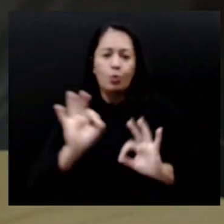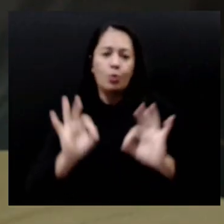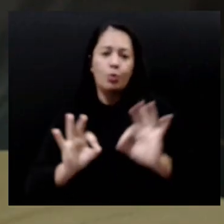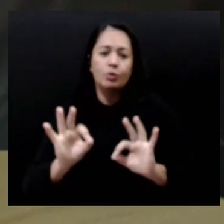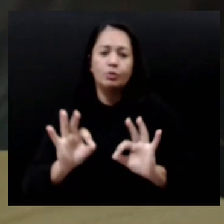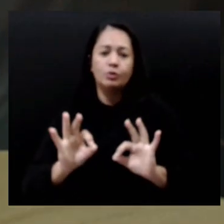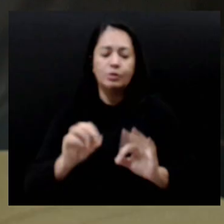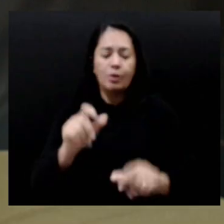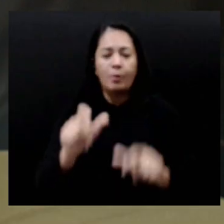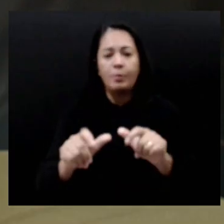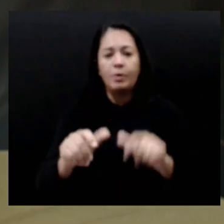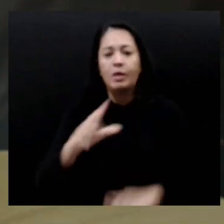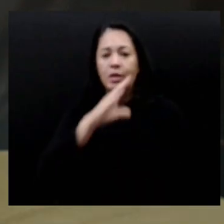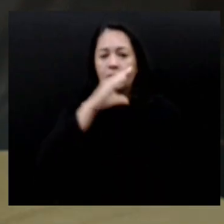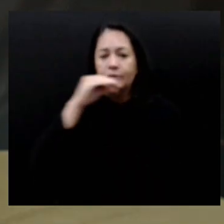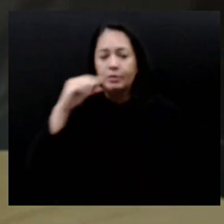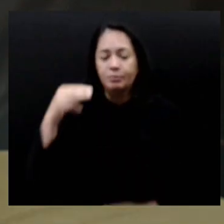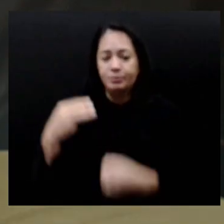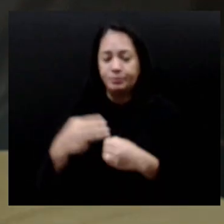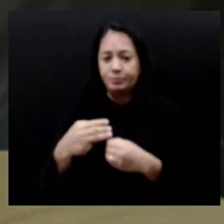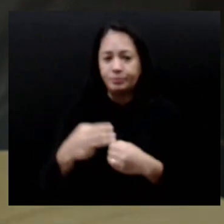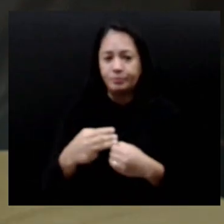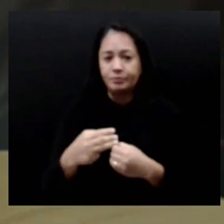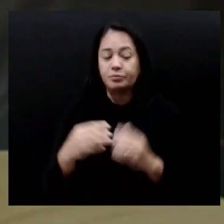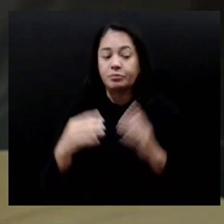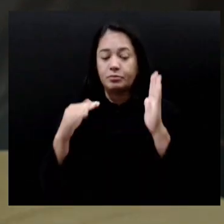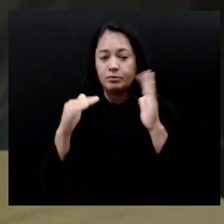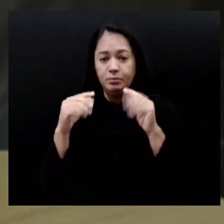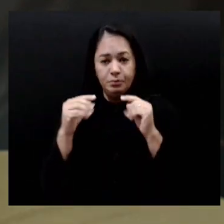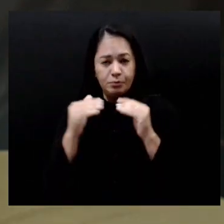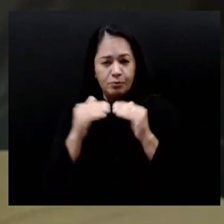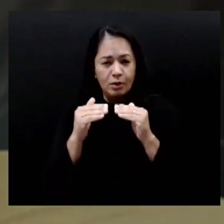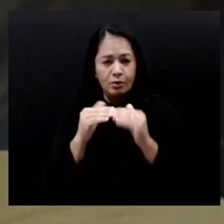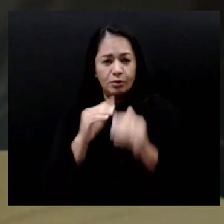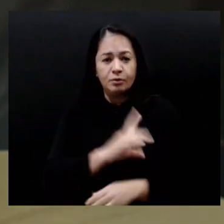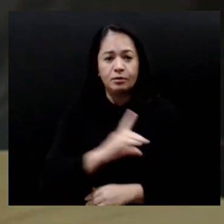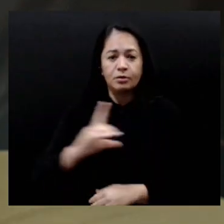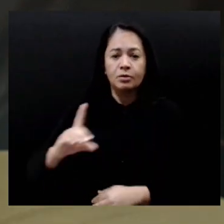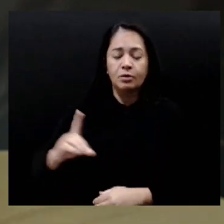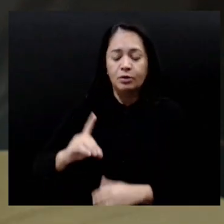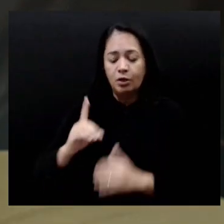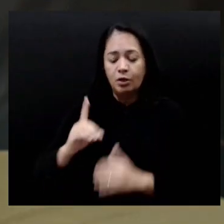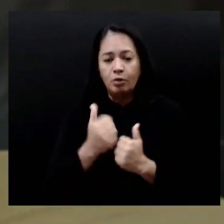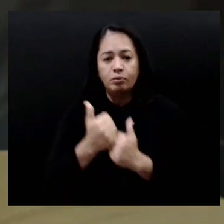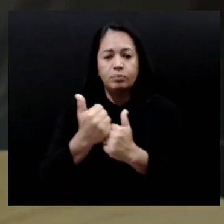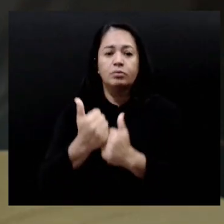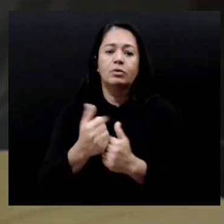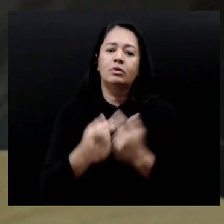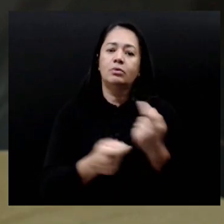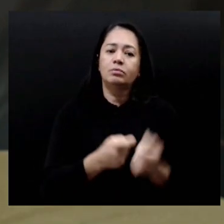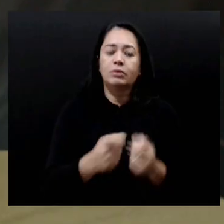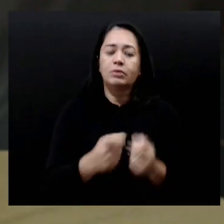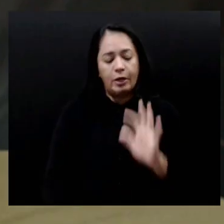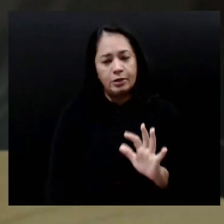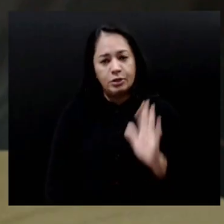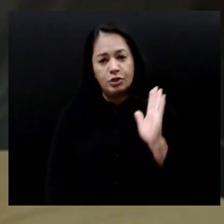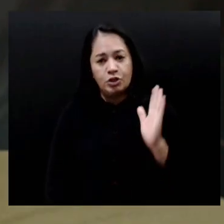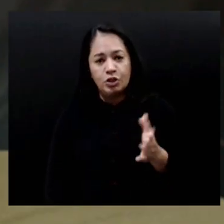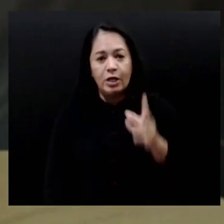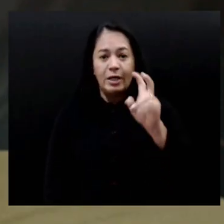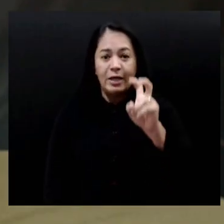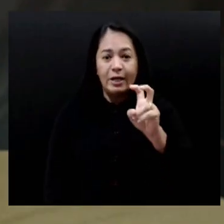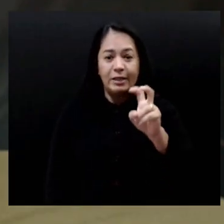municipais. Segundo a diretora do Departamento de Apoio à Gestão, esta já é a 5ª campanha realizada